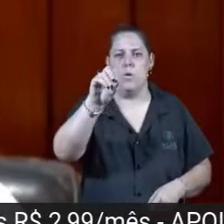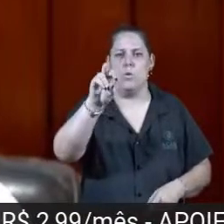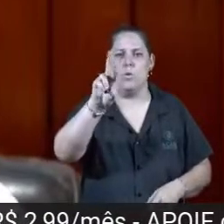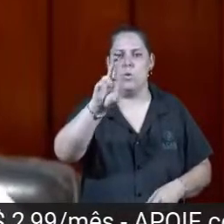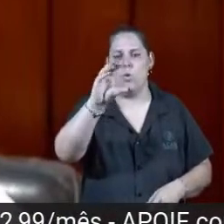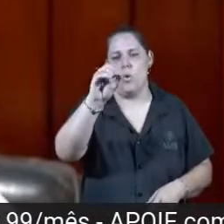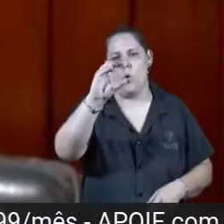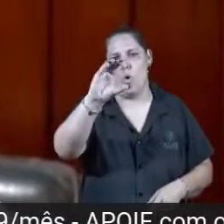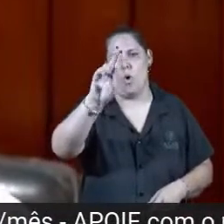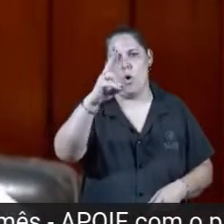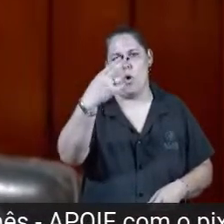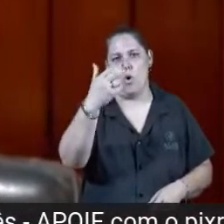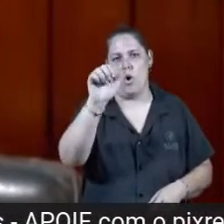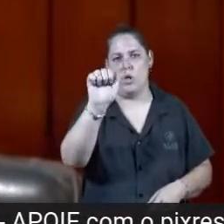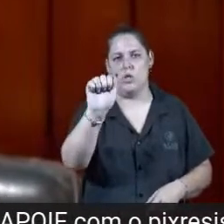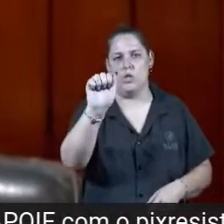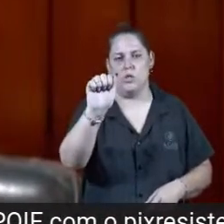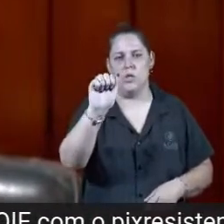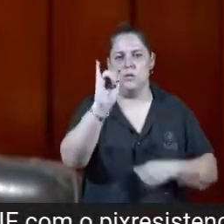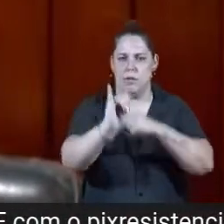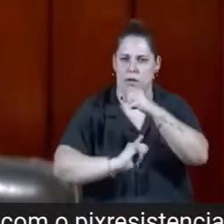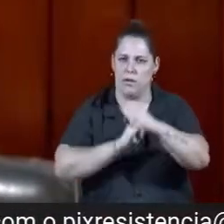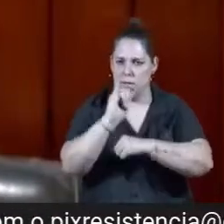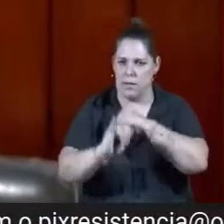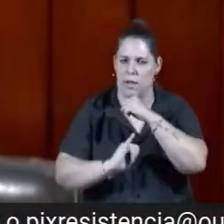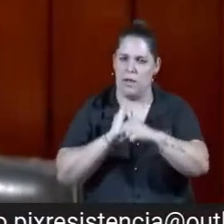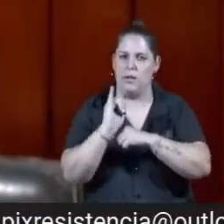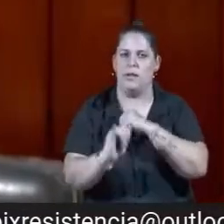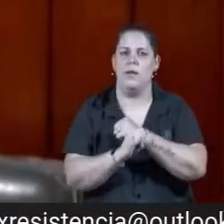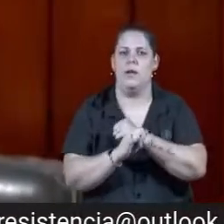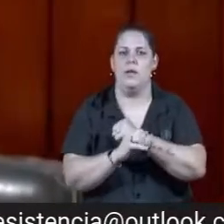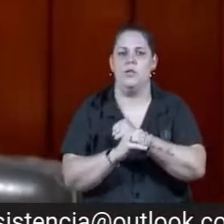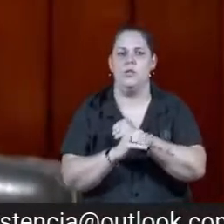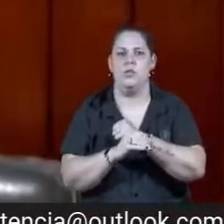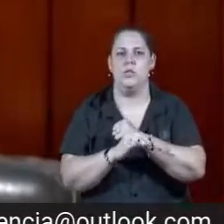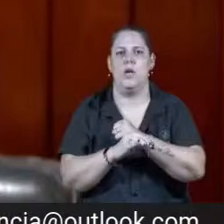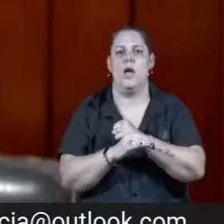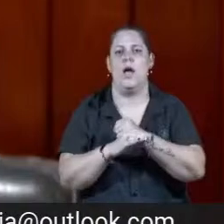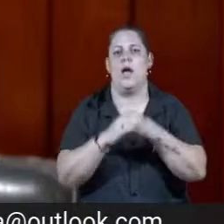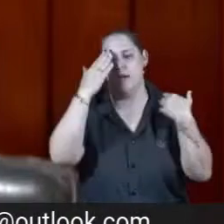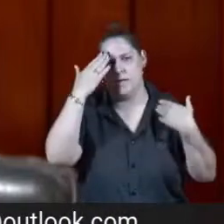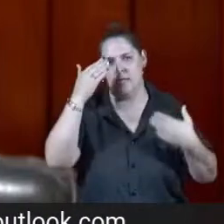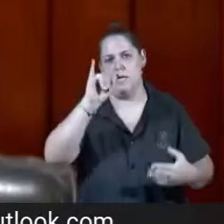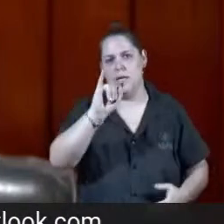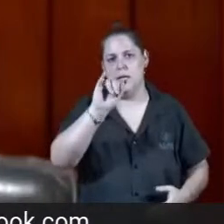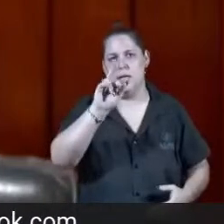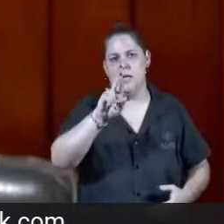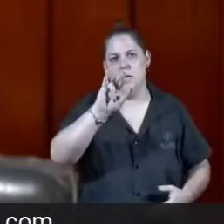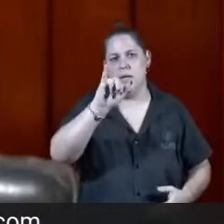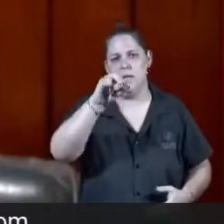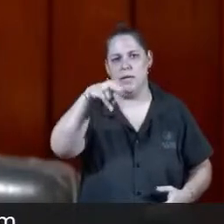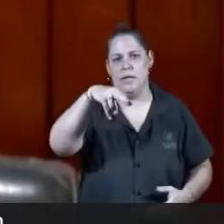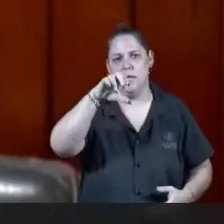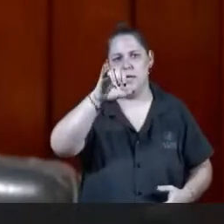participando virtualmente, e quero cumprimentar a Irine Mineira, Irina